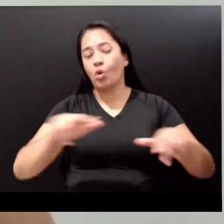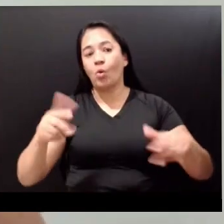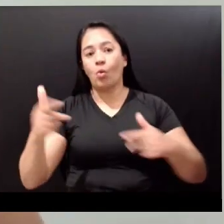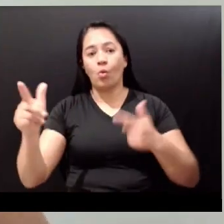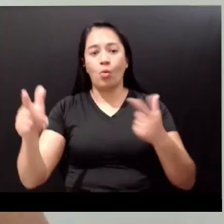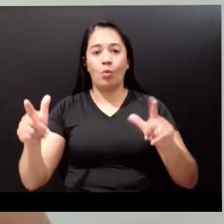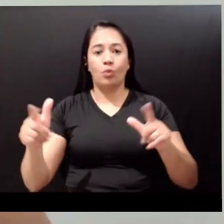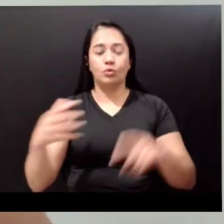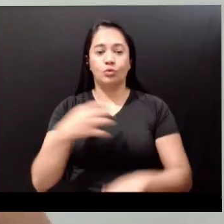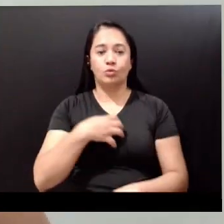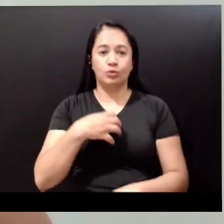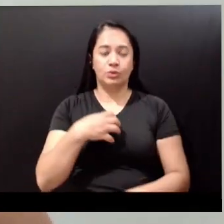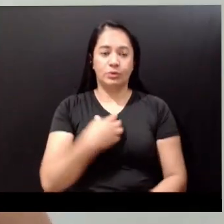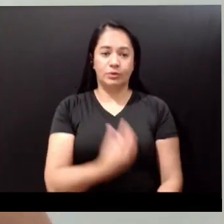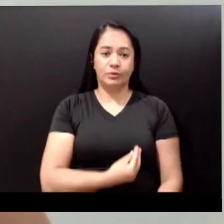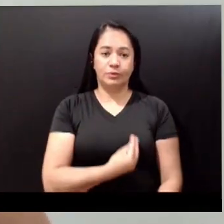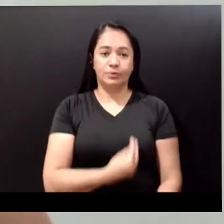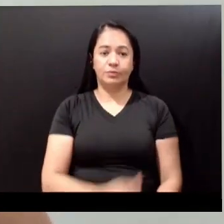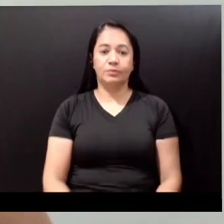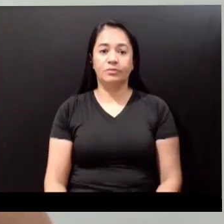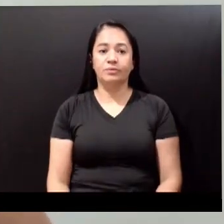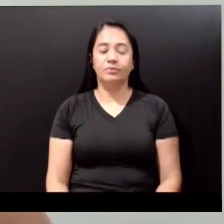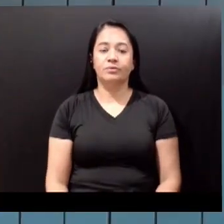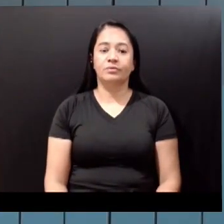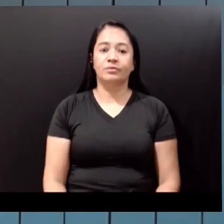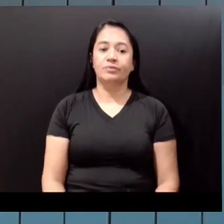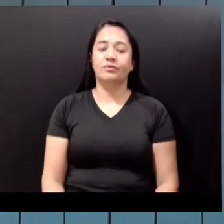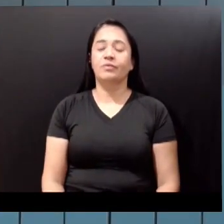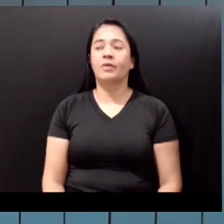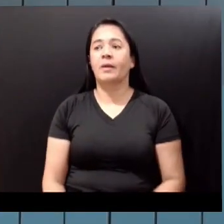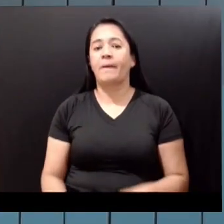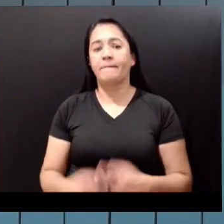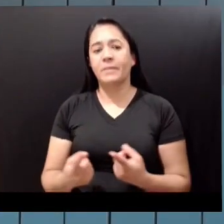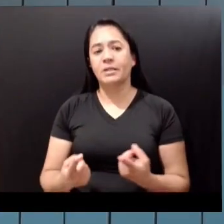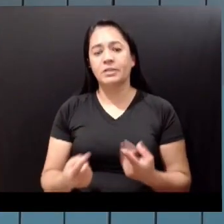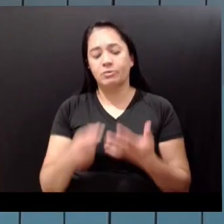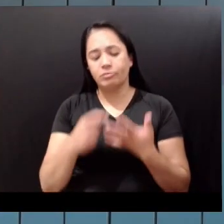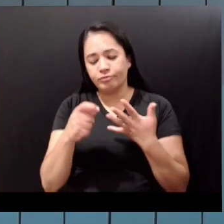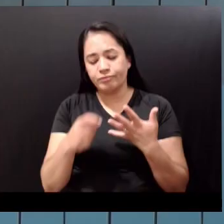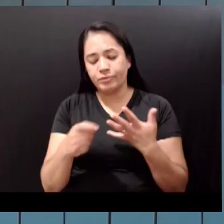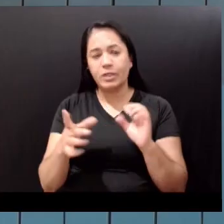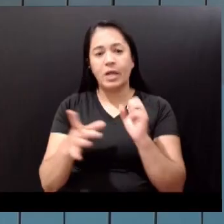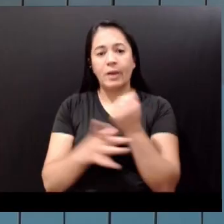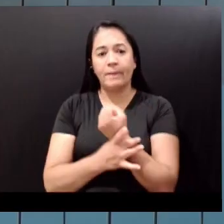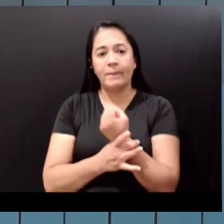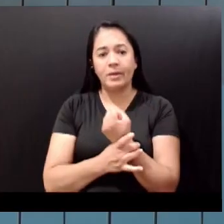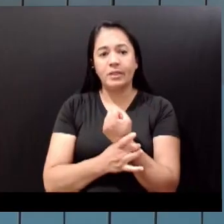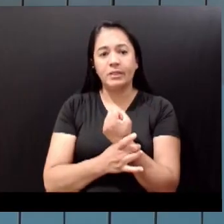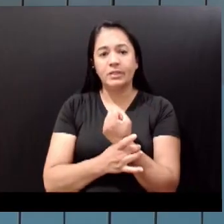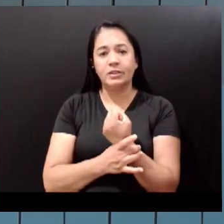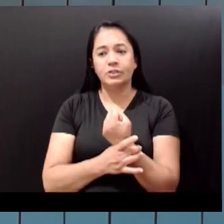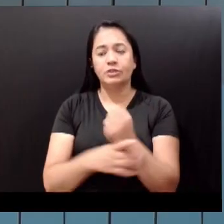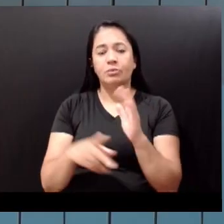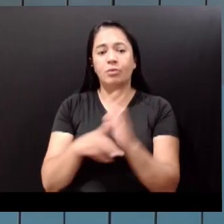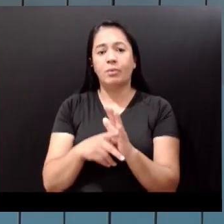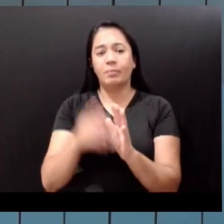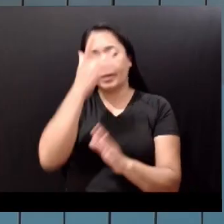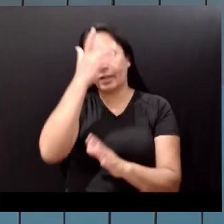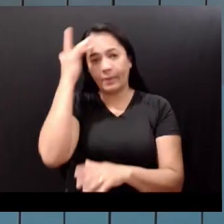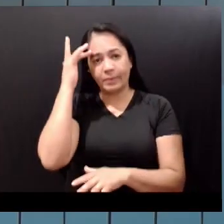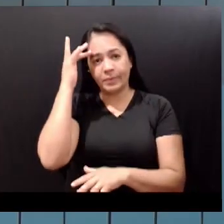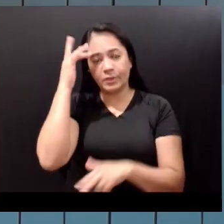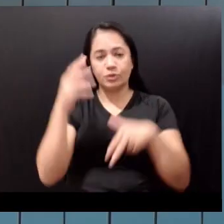outras modificações no estilo de vida. Os benefícios passam a ser garantidos para essa pessoa que